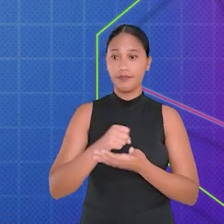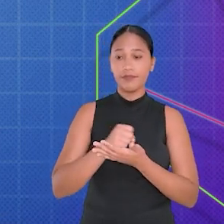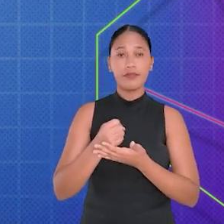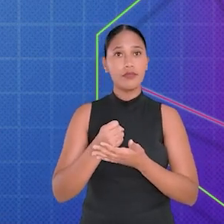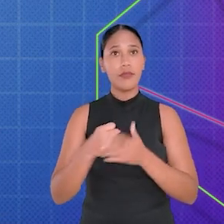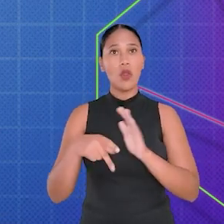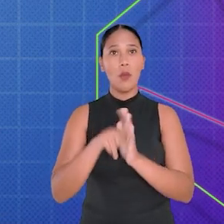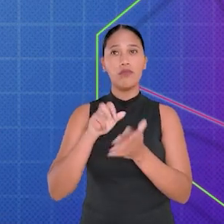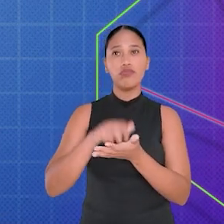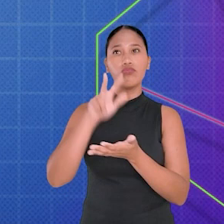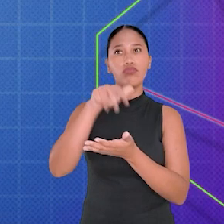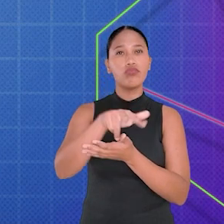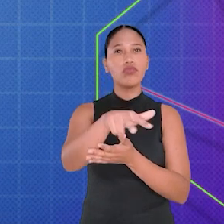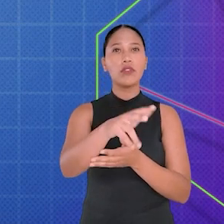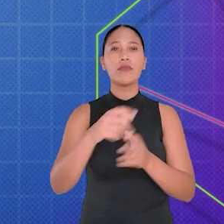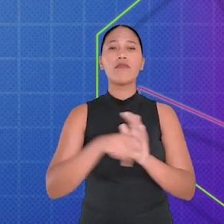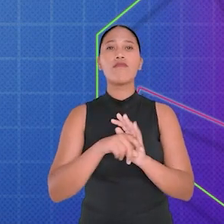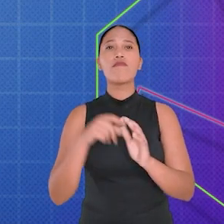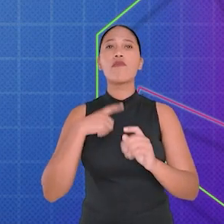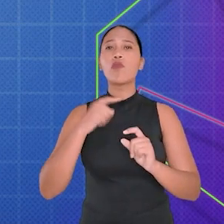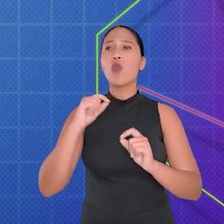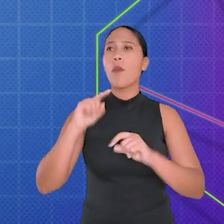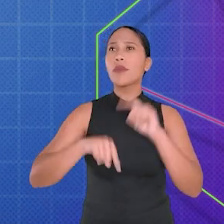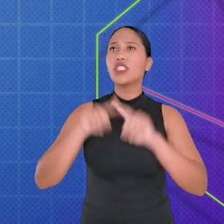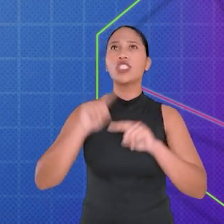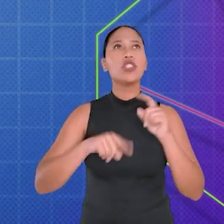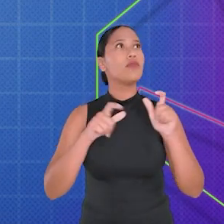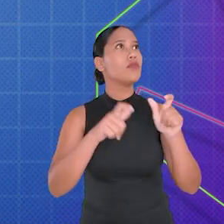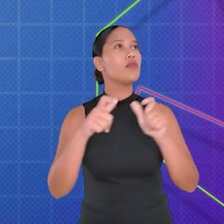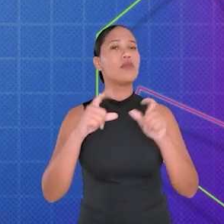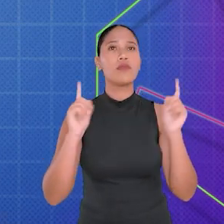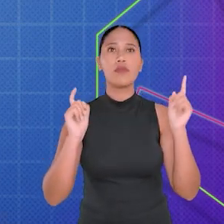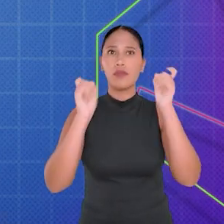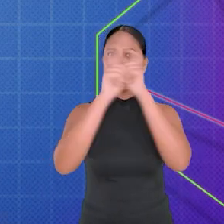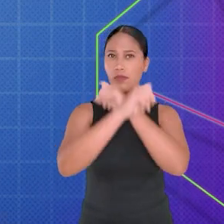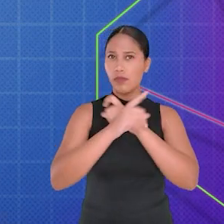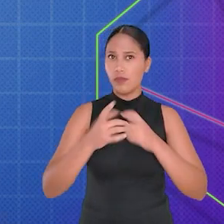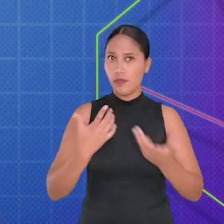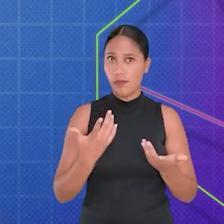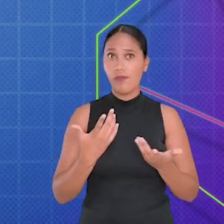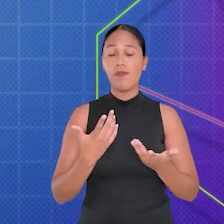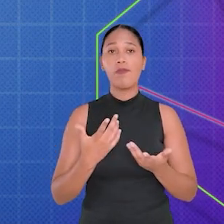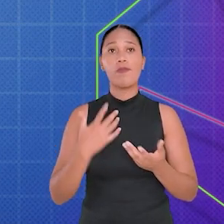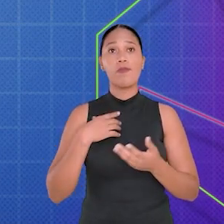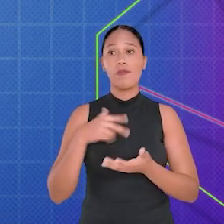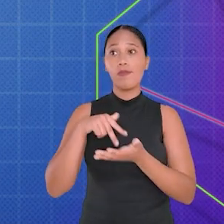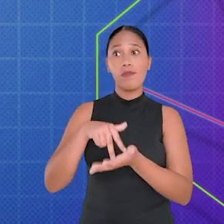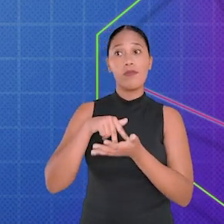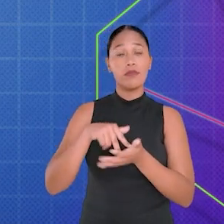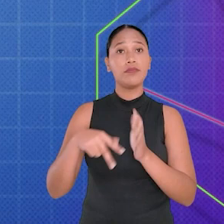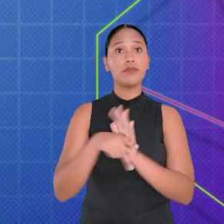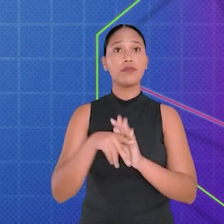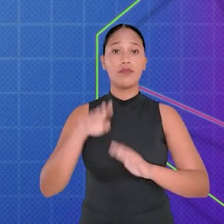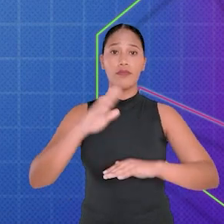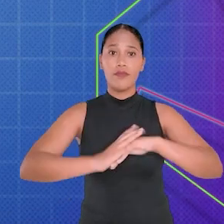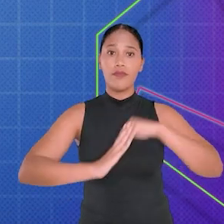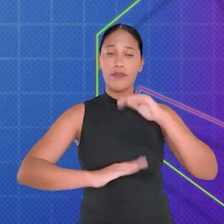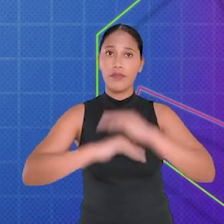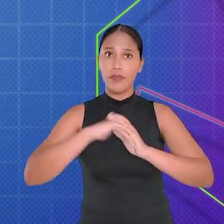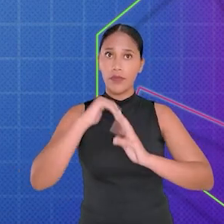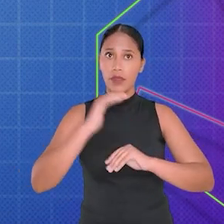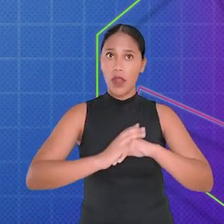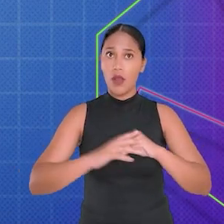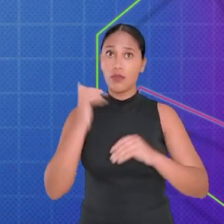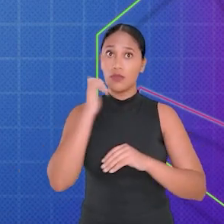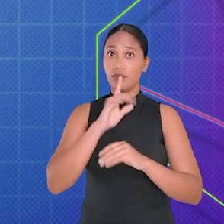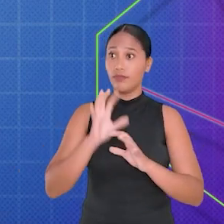para o jogador. Por exemplo, um jogo de plataforma pode apresentar objetos que estão posicionados em locais de difícil acesso, exigindo